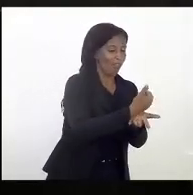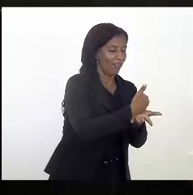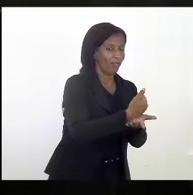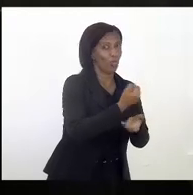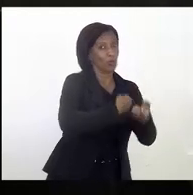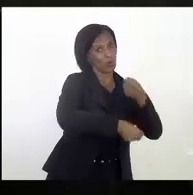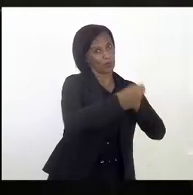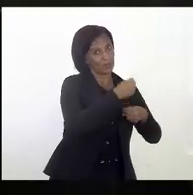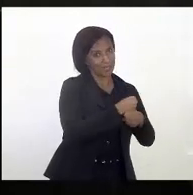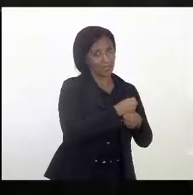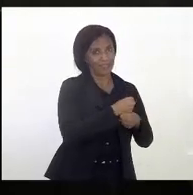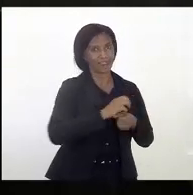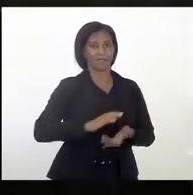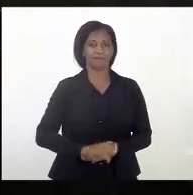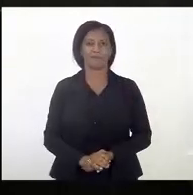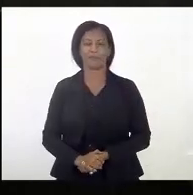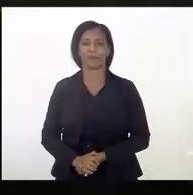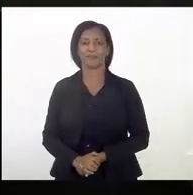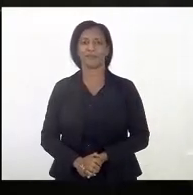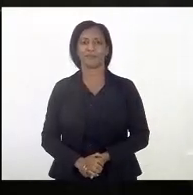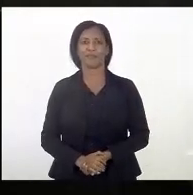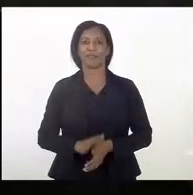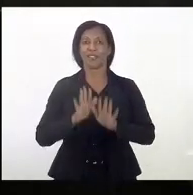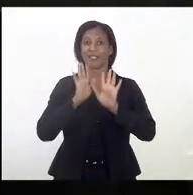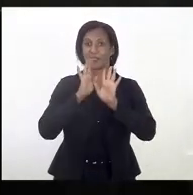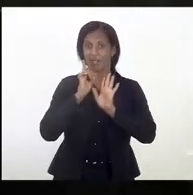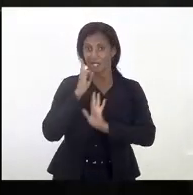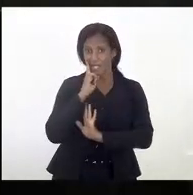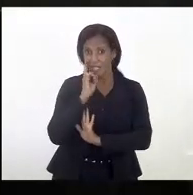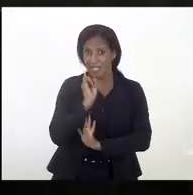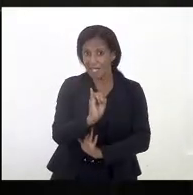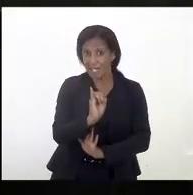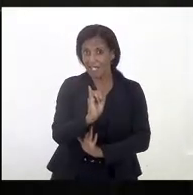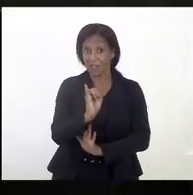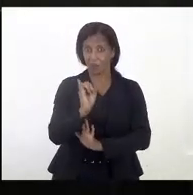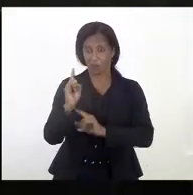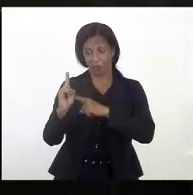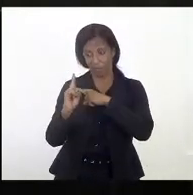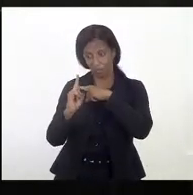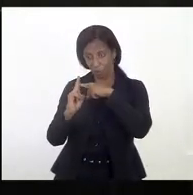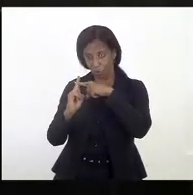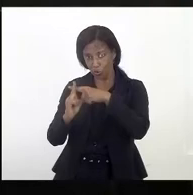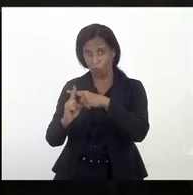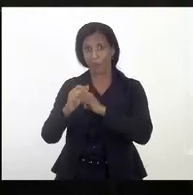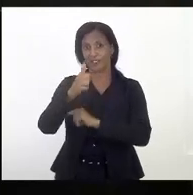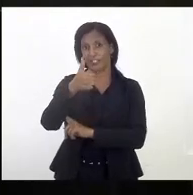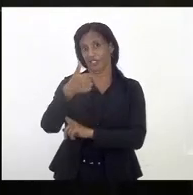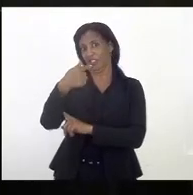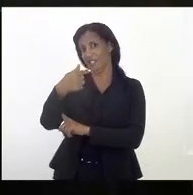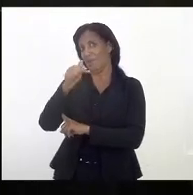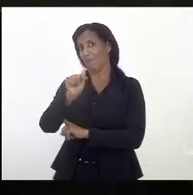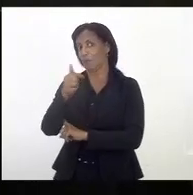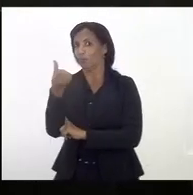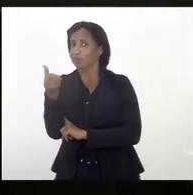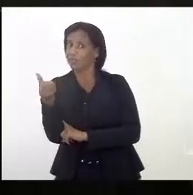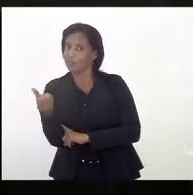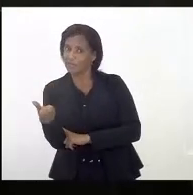ano passado então se for essa conta in the 17.6